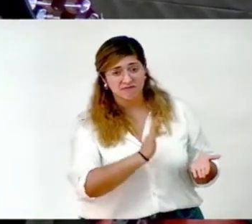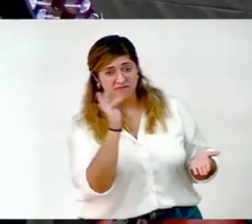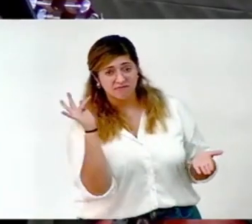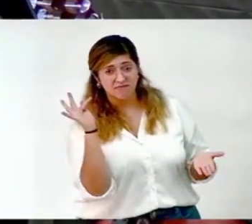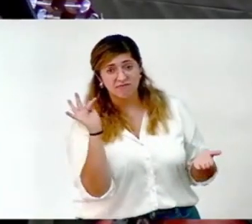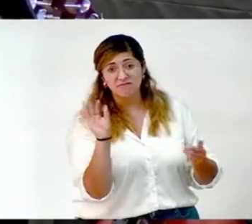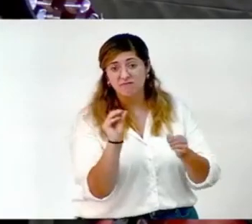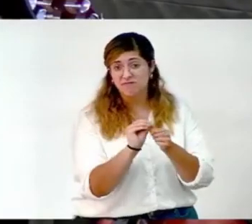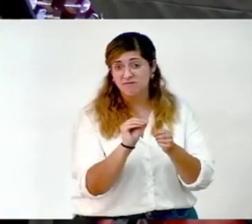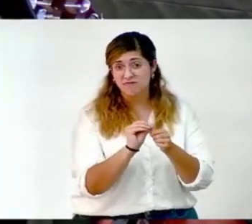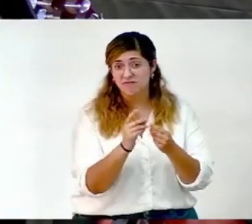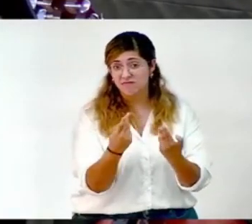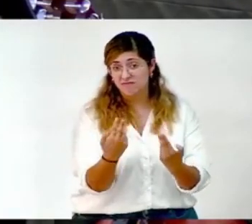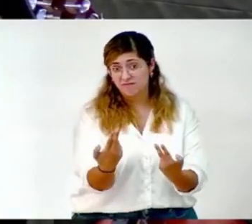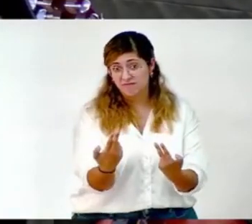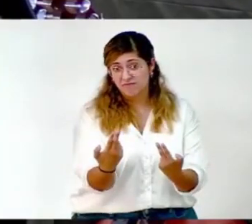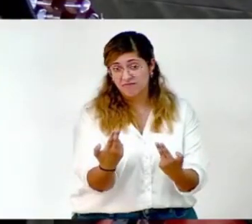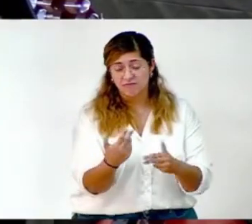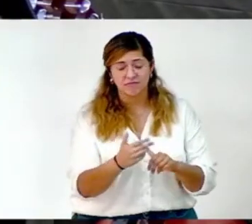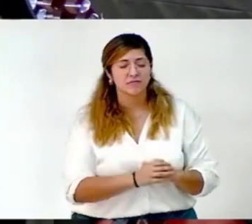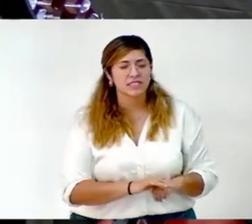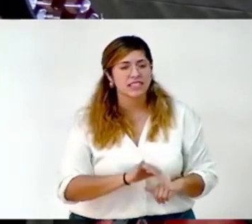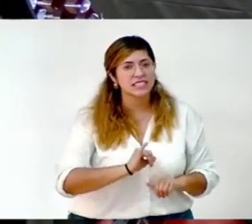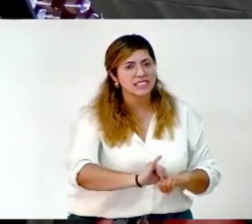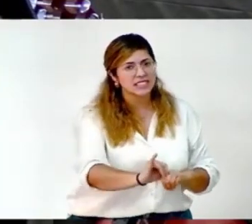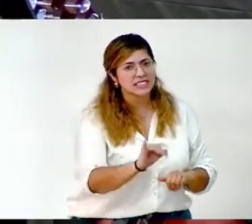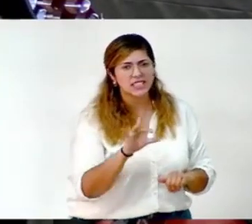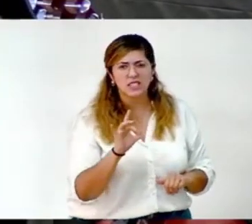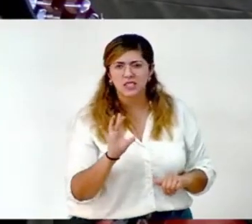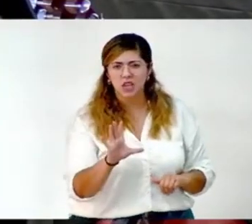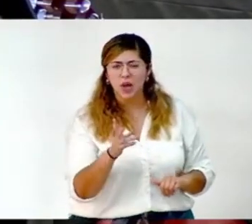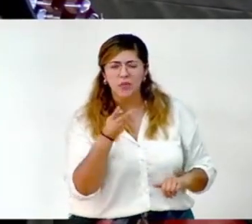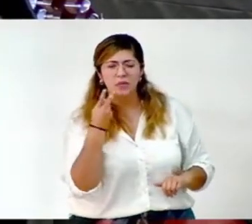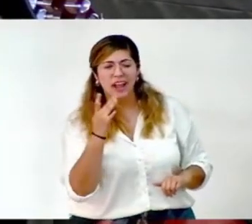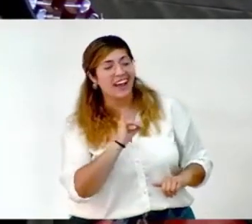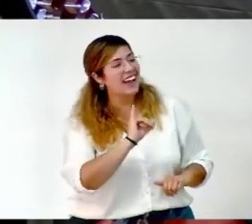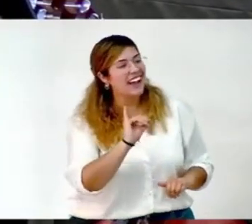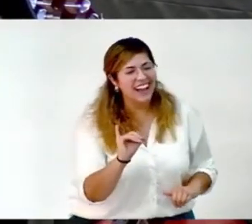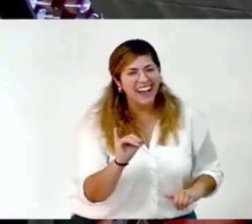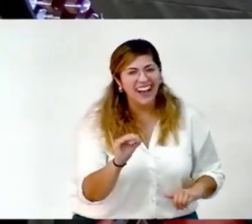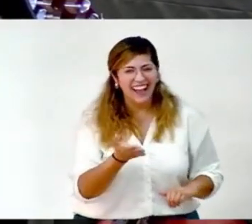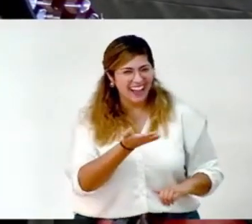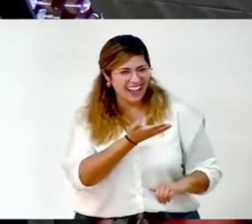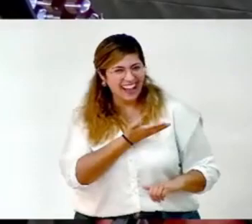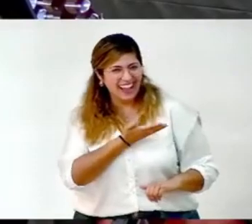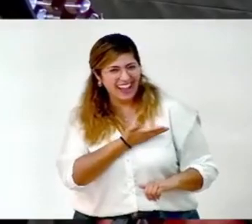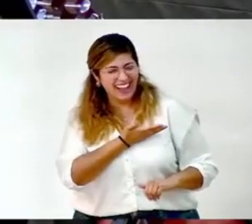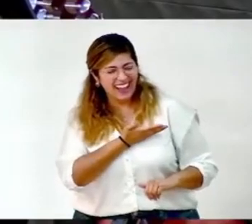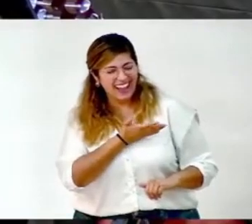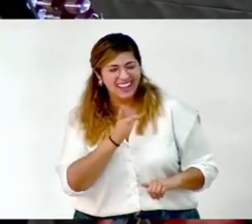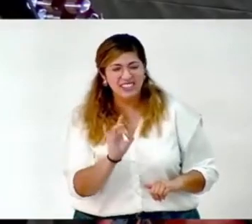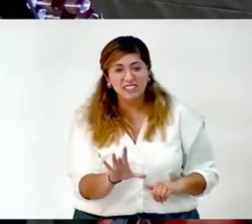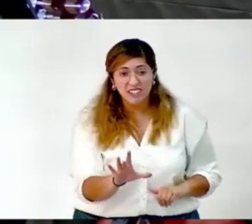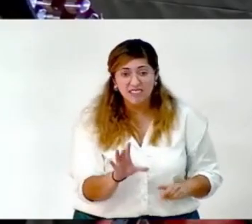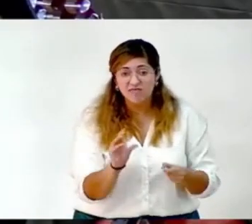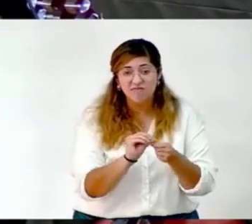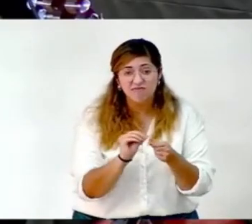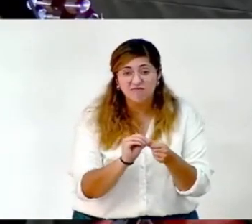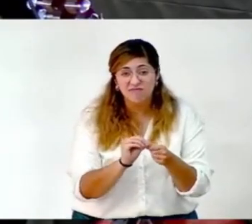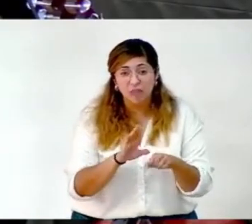mesmo? E se saudardes somente os vossos irmãos, que fazeis